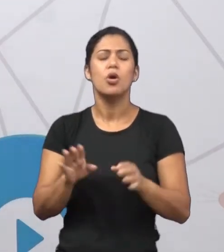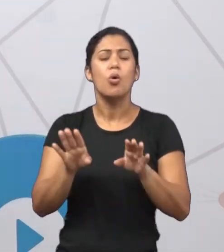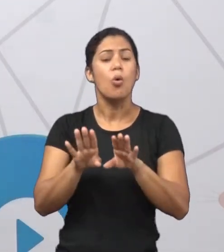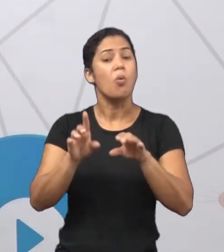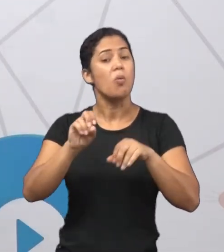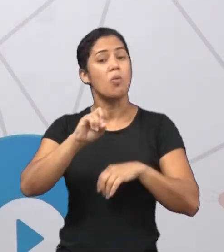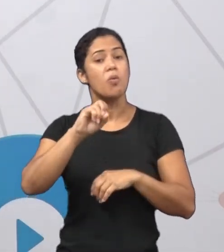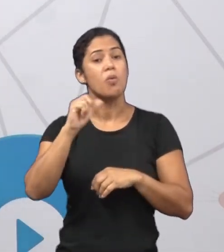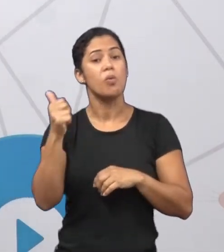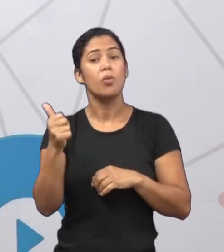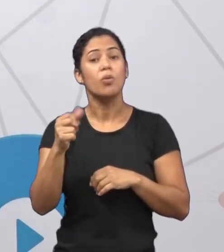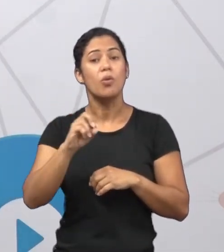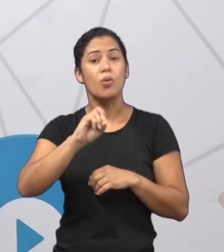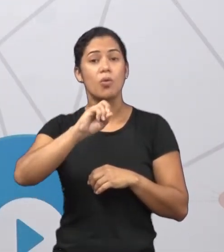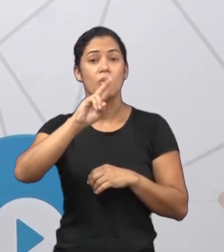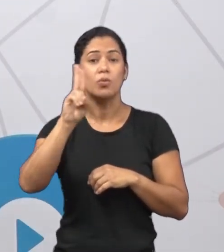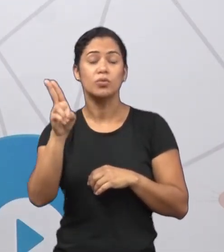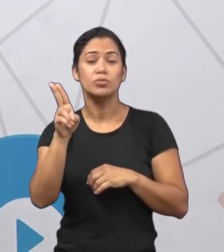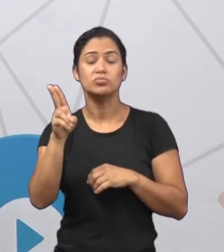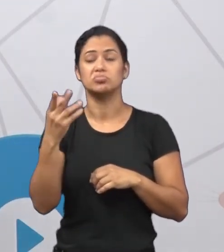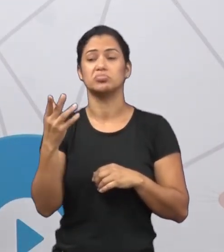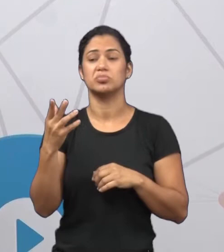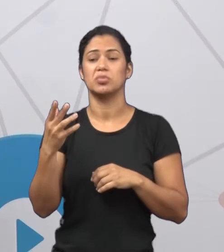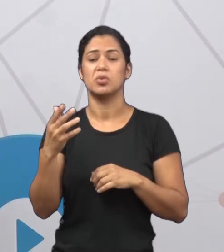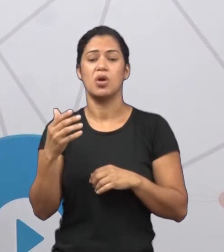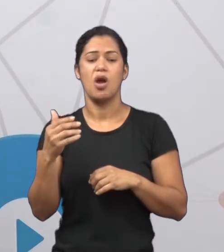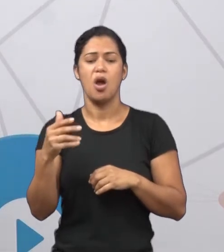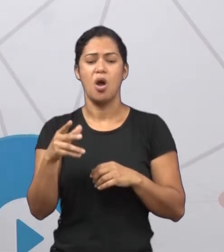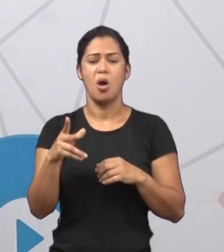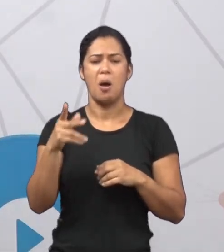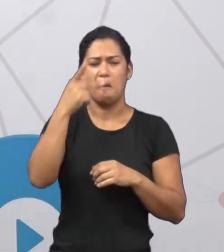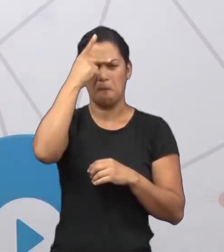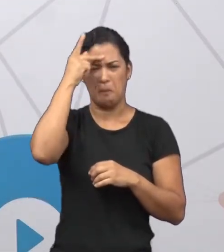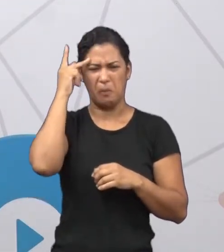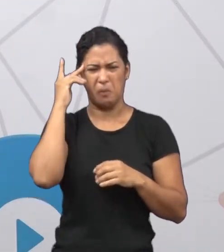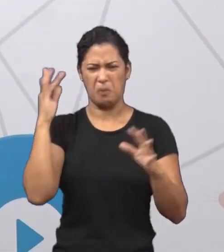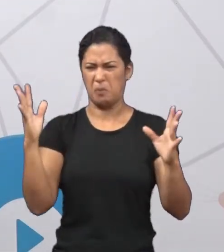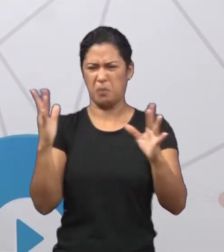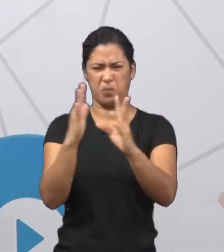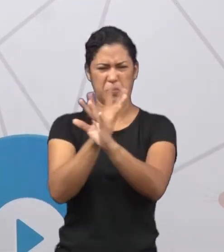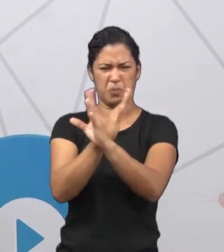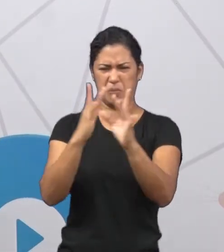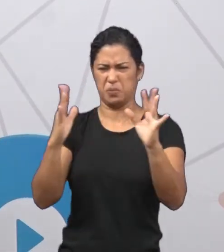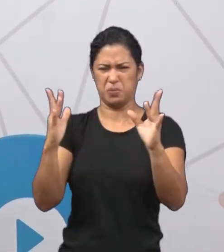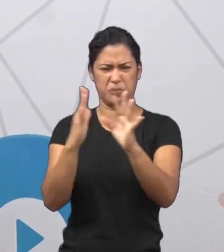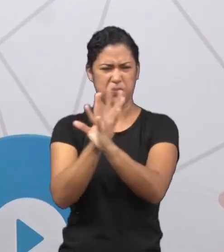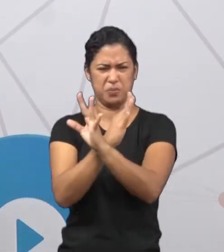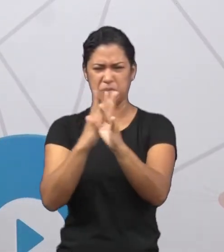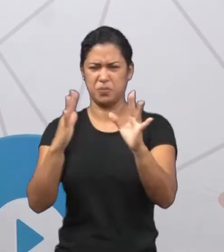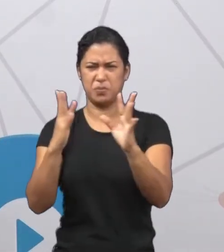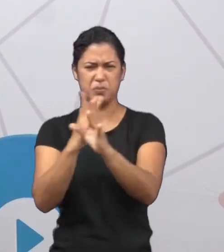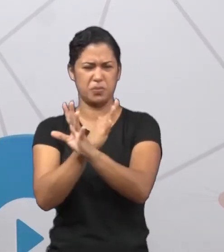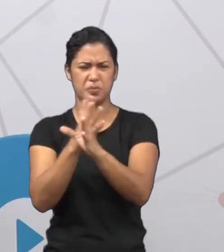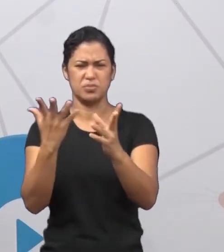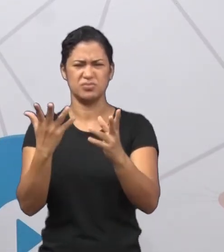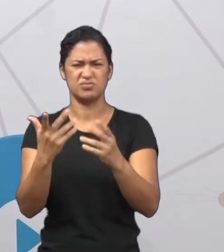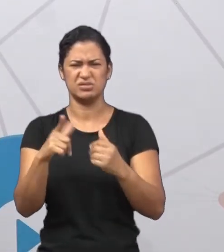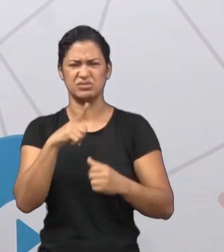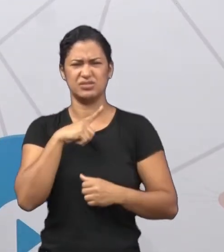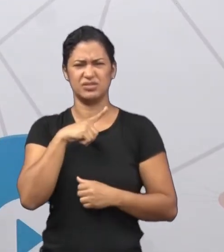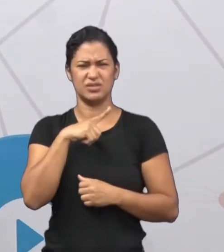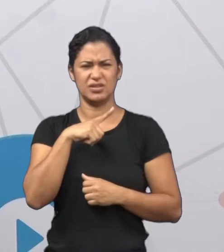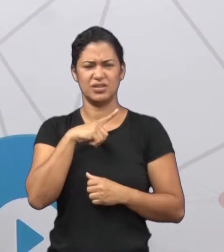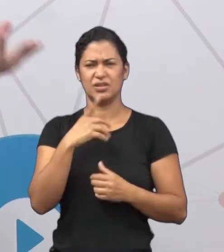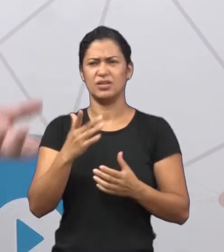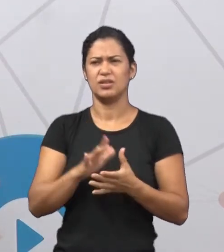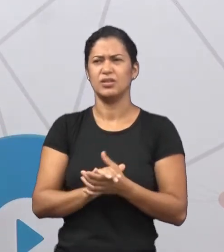outra, que é pessoas passando, que é quase que 24 horas, pelo menos durante o dia, todo o tempo, bastante